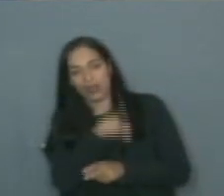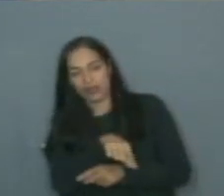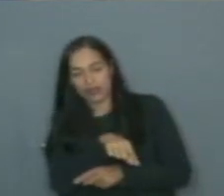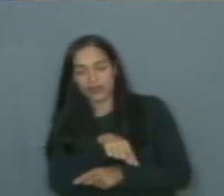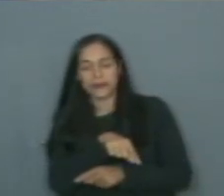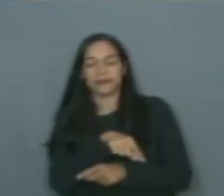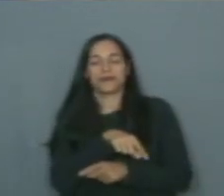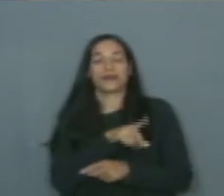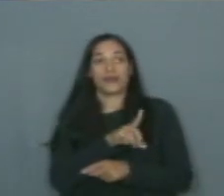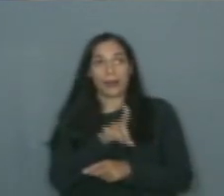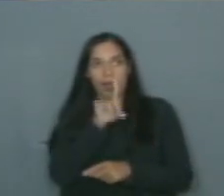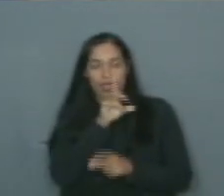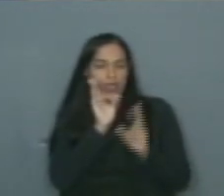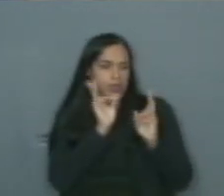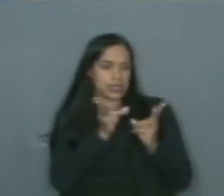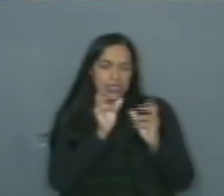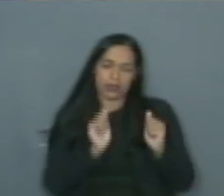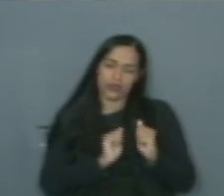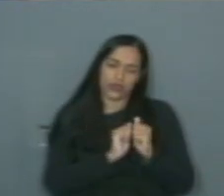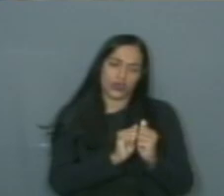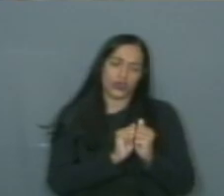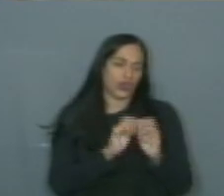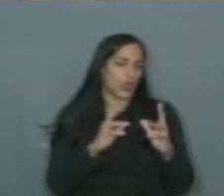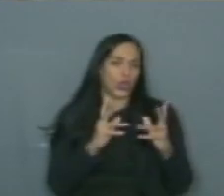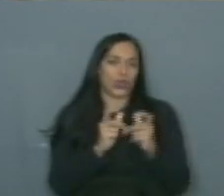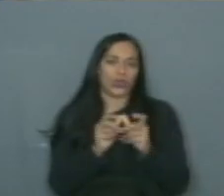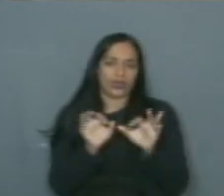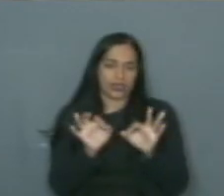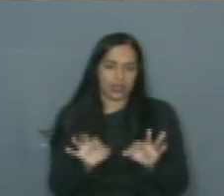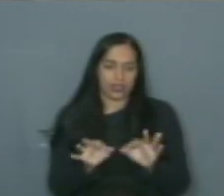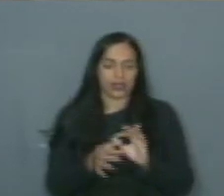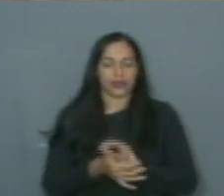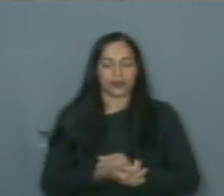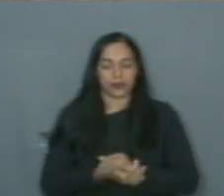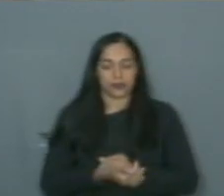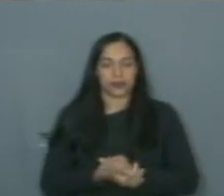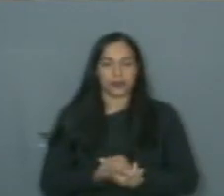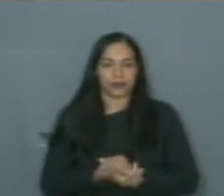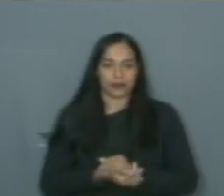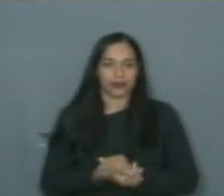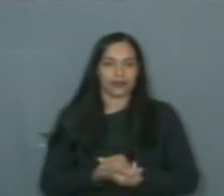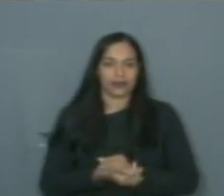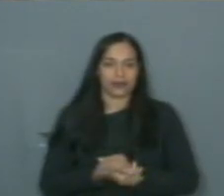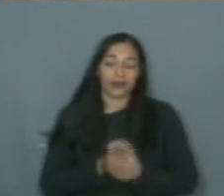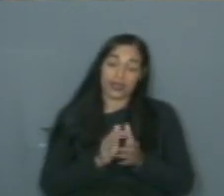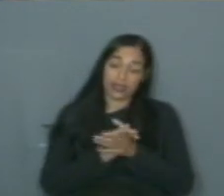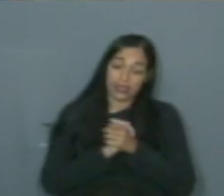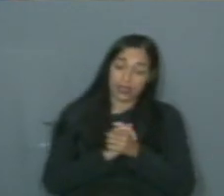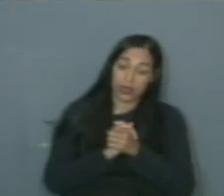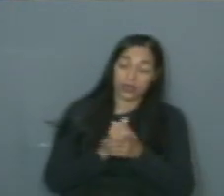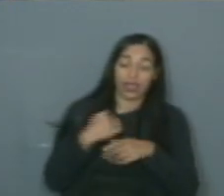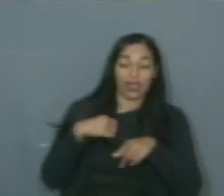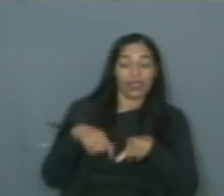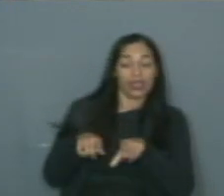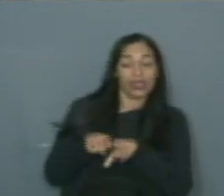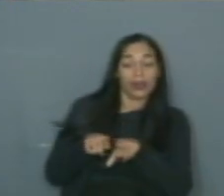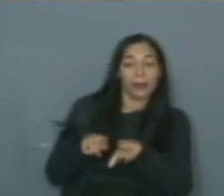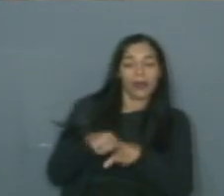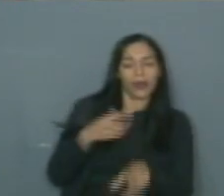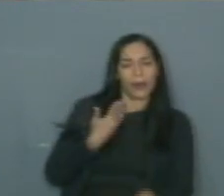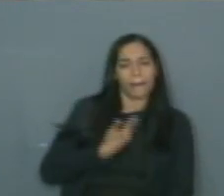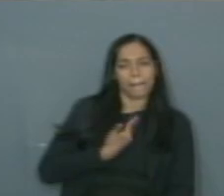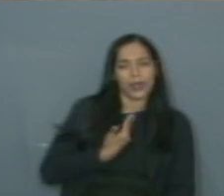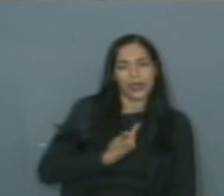mas colocando Deus na frente, tudo dá certo. Eu quero saudar também um